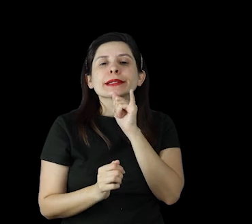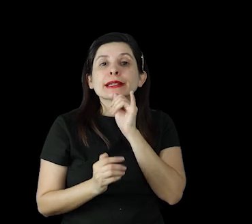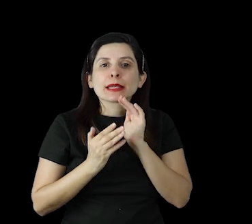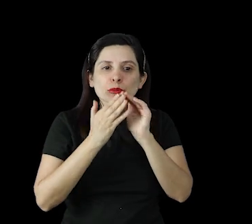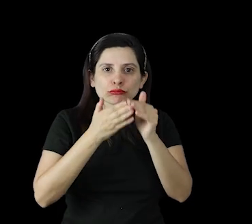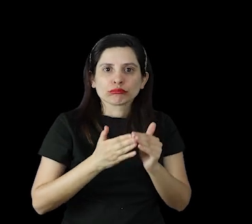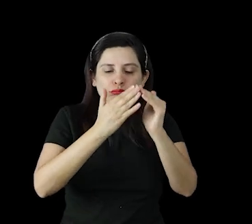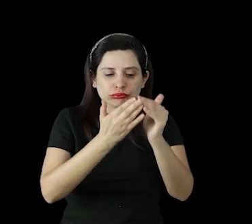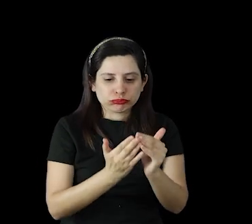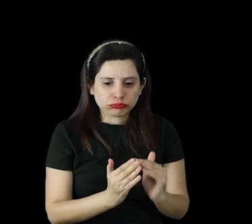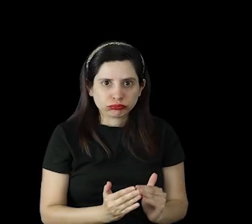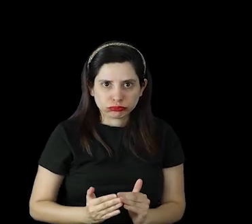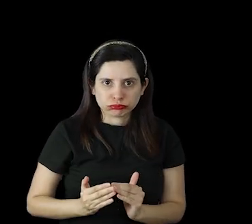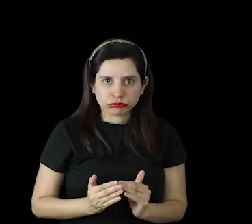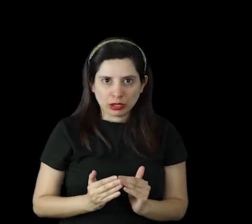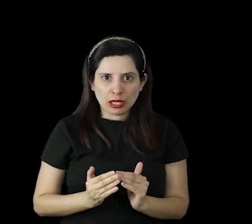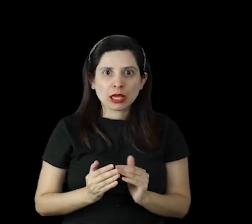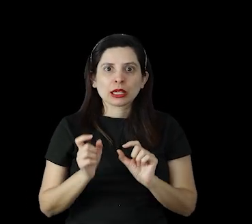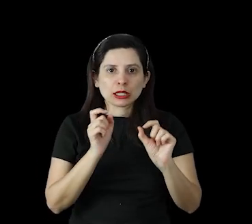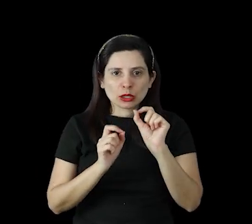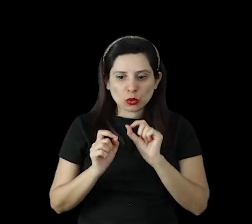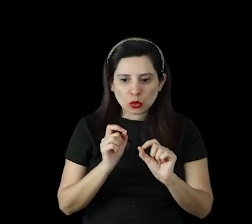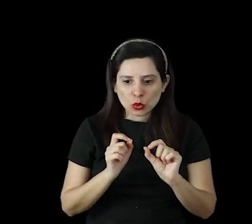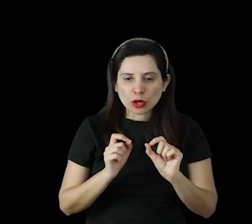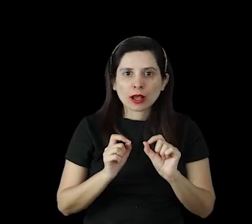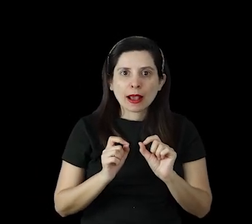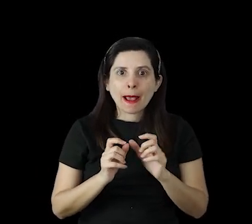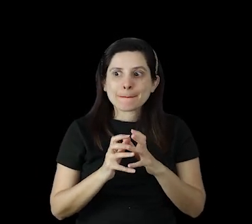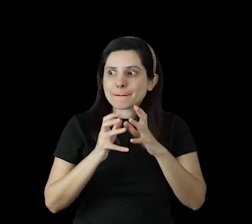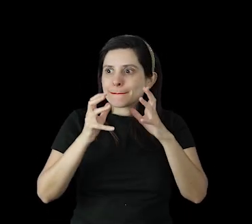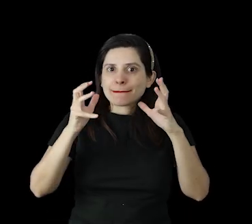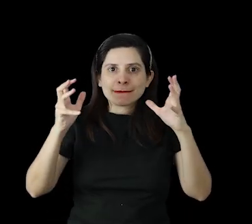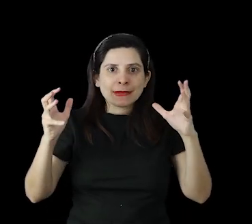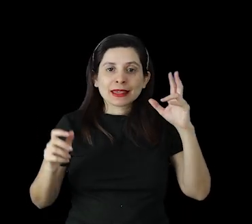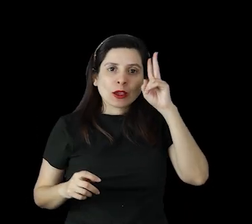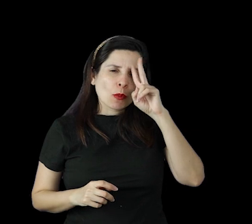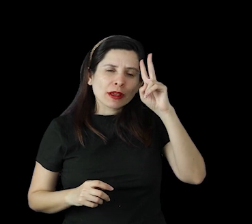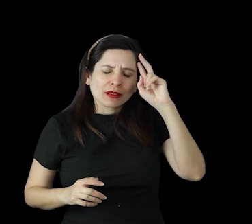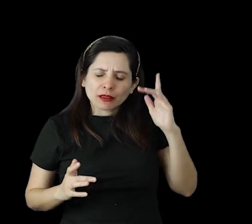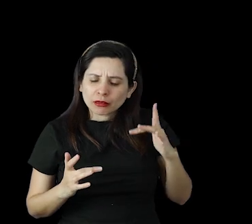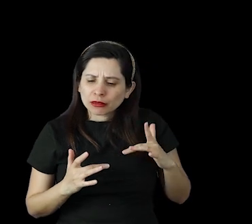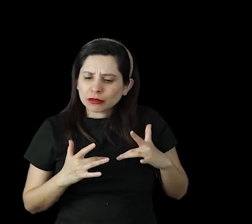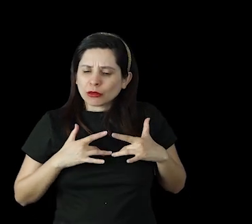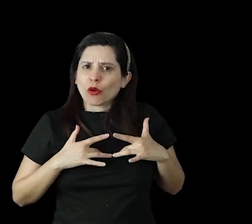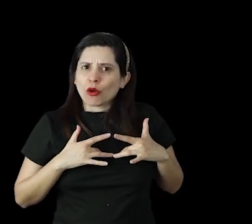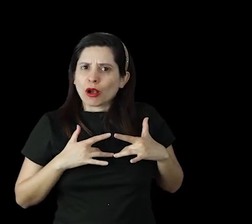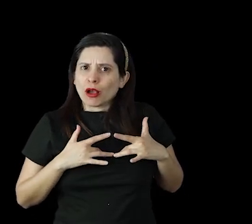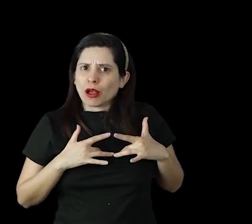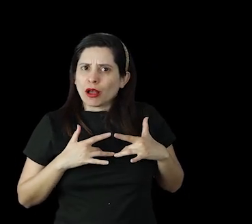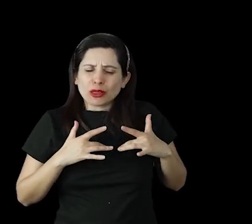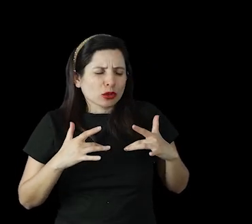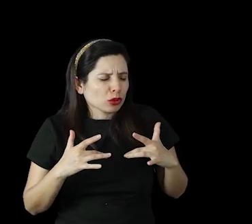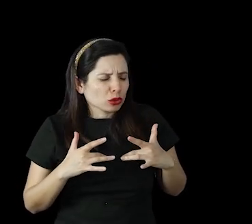ou que tem um abalo que abrange toda a mesma grande massa, que é uma história que te toca, a catártica,